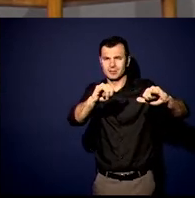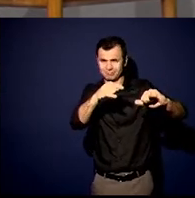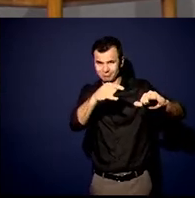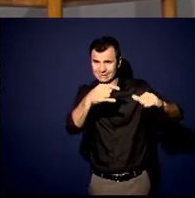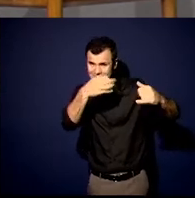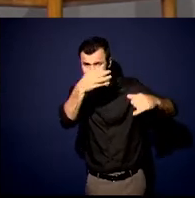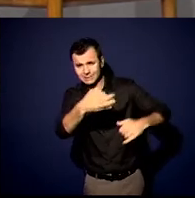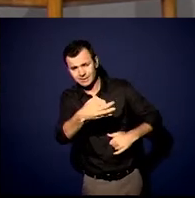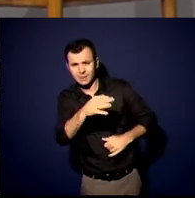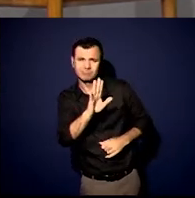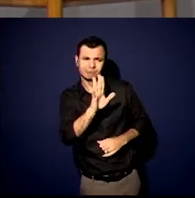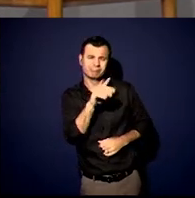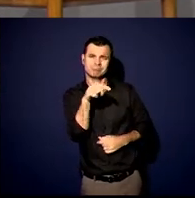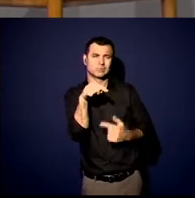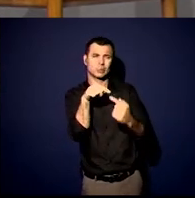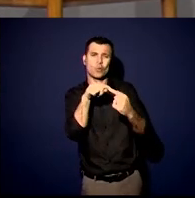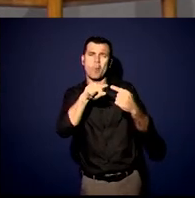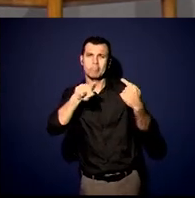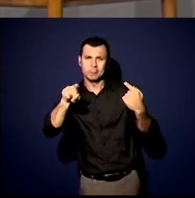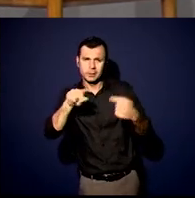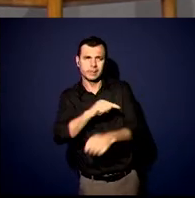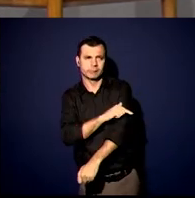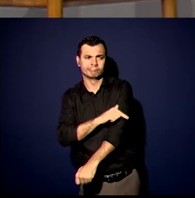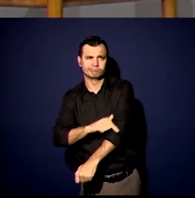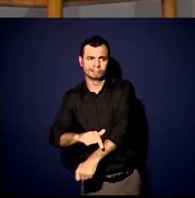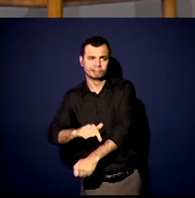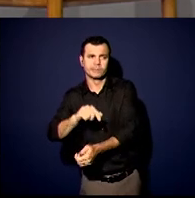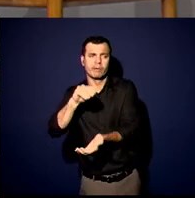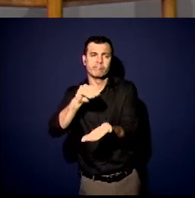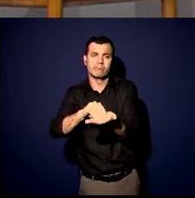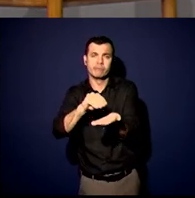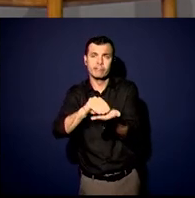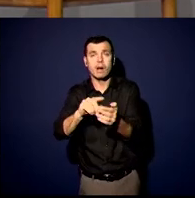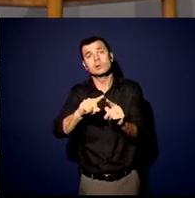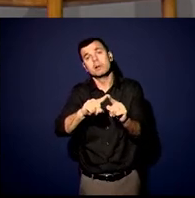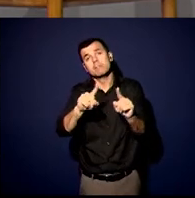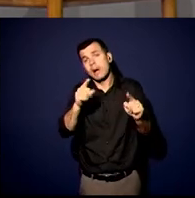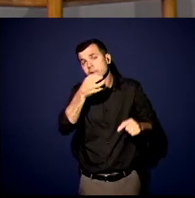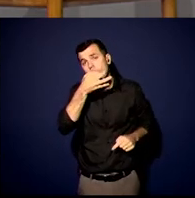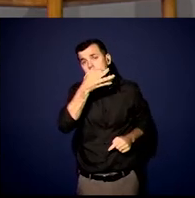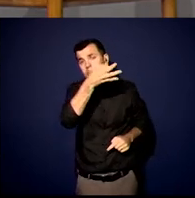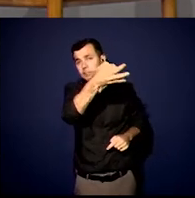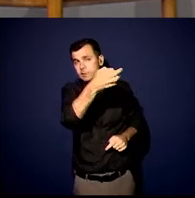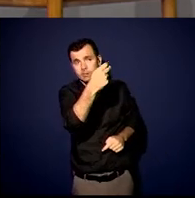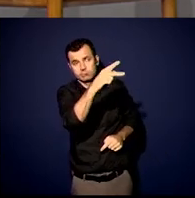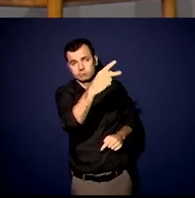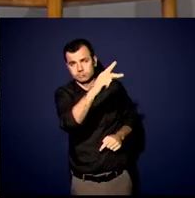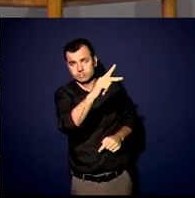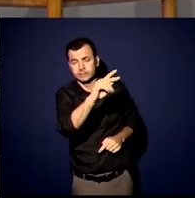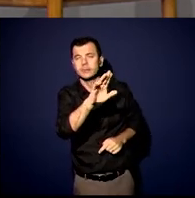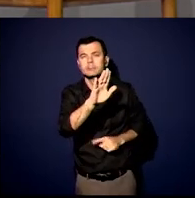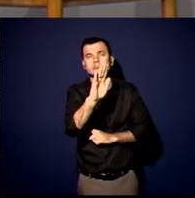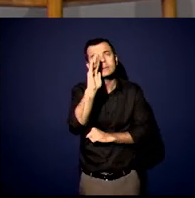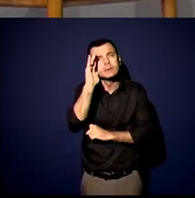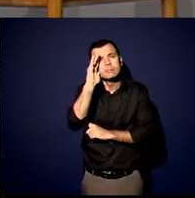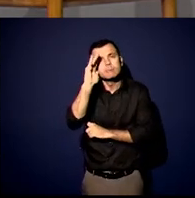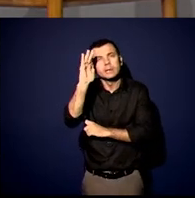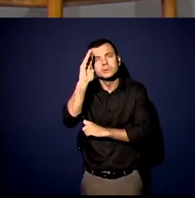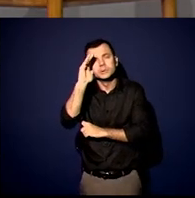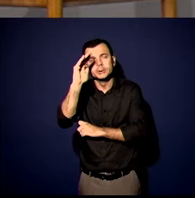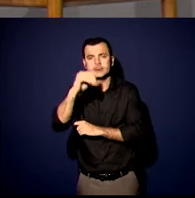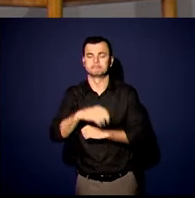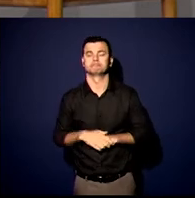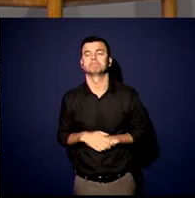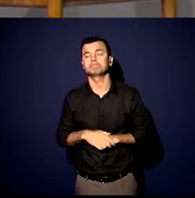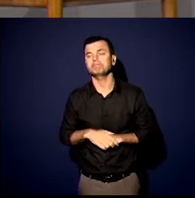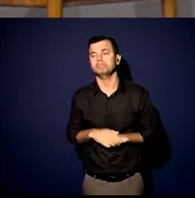Claro é descabido injuriosa mas uma opinião agora imaginemos o seguinte a pessoa